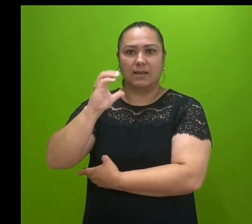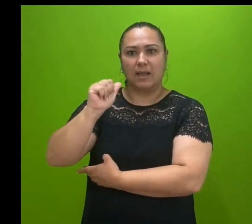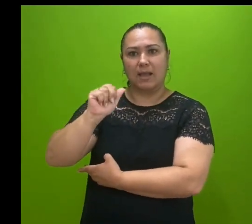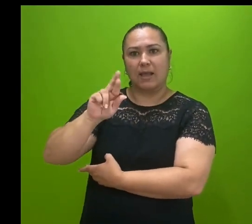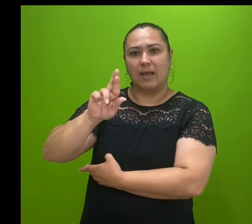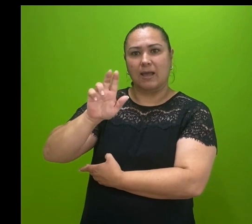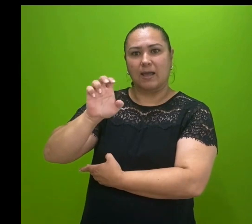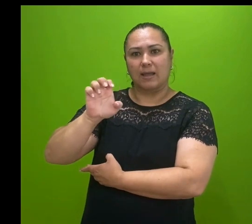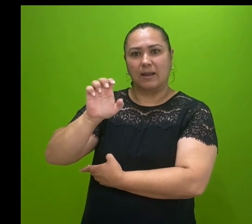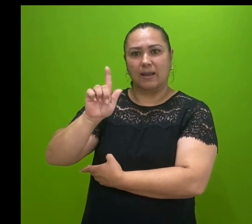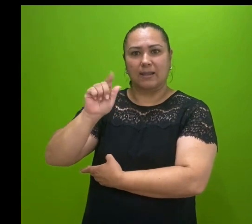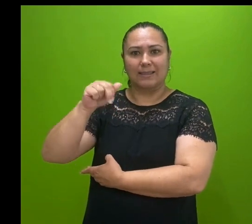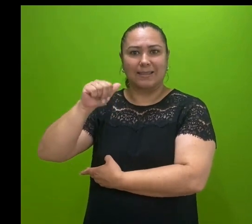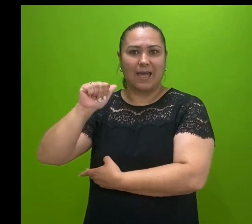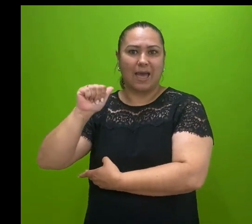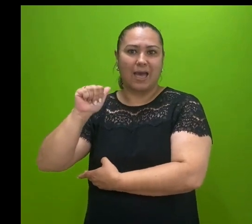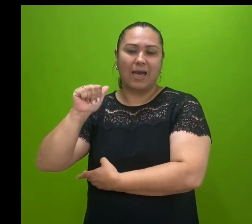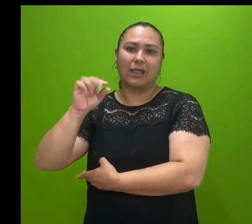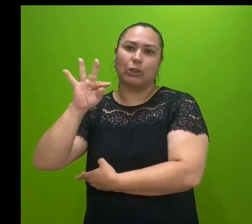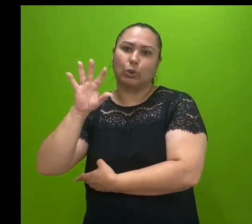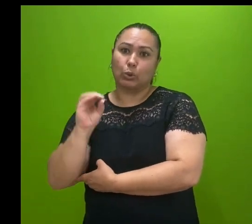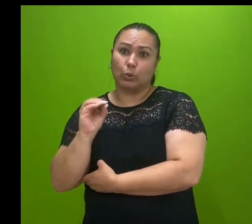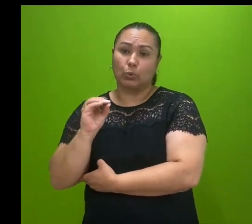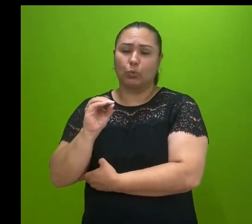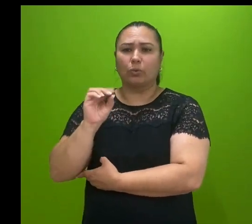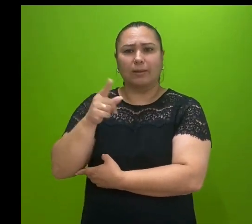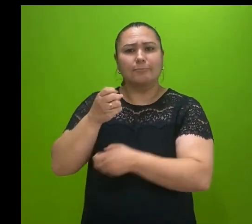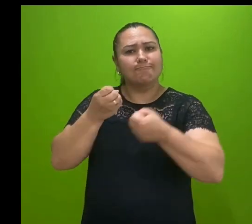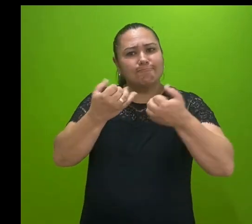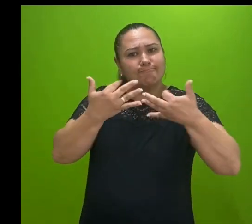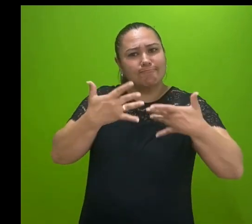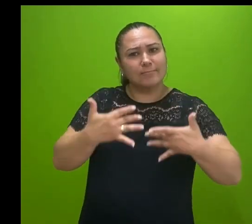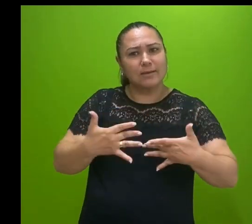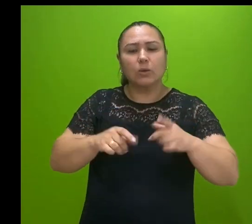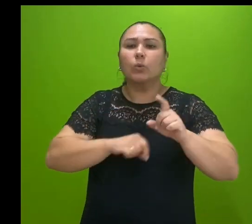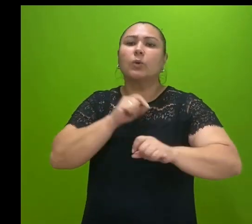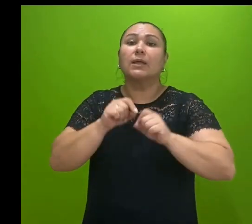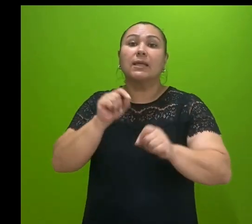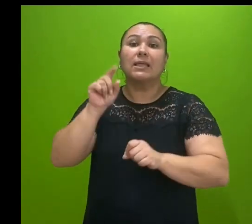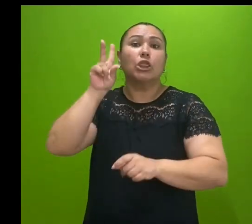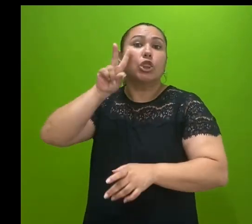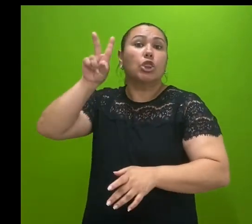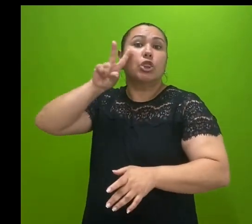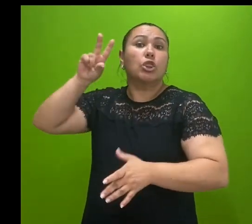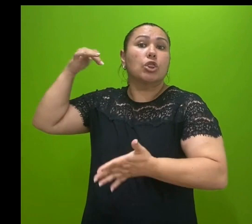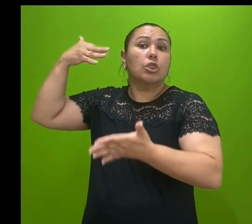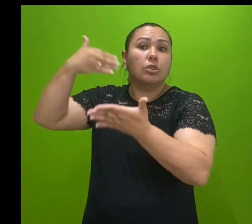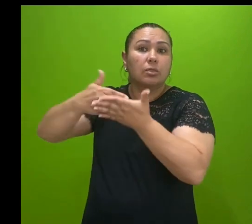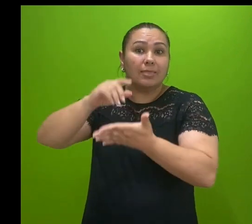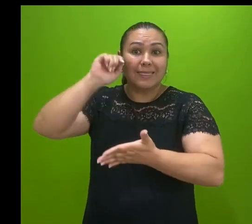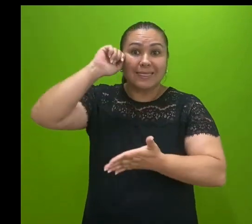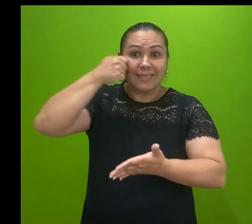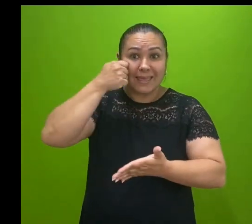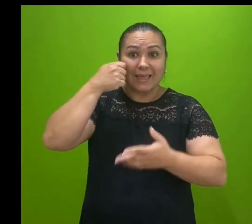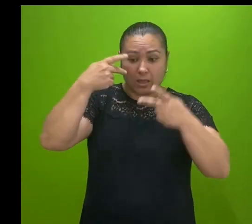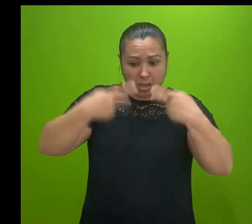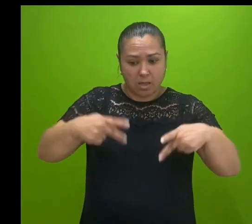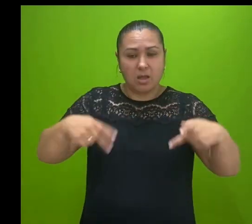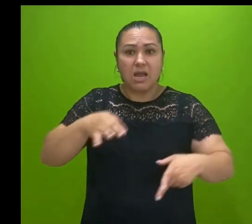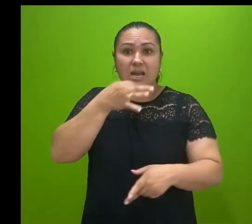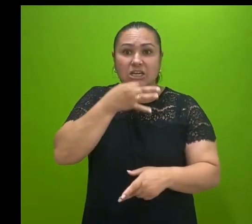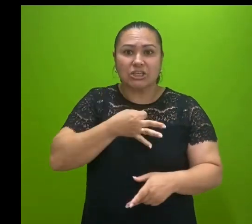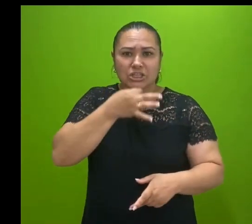Lucas Carignato, A Outra Face, em que ele fala que da história dos negros na nossa cidade, traz